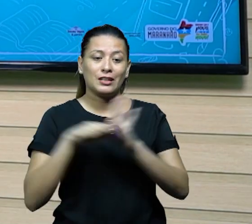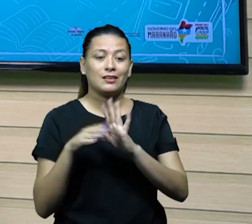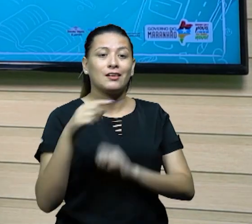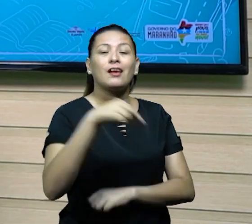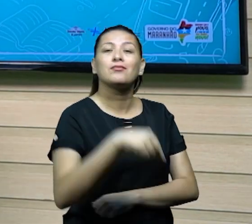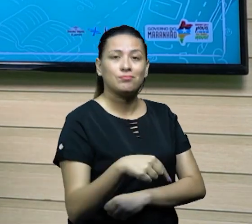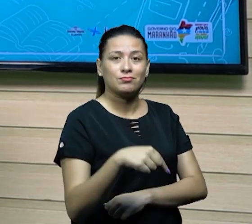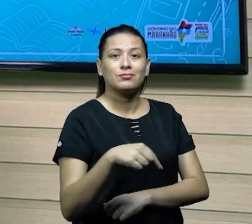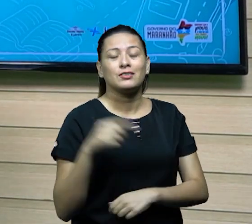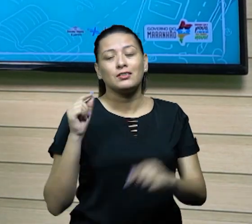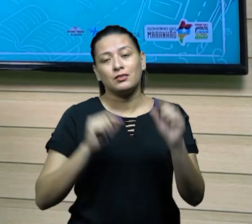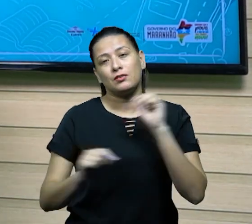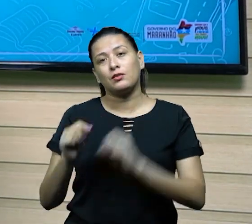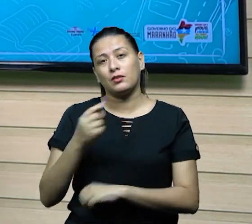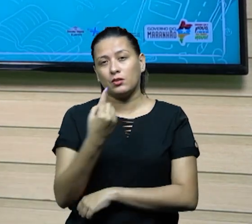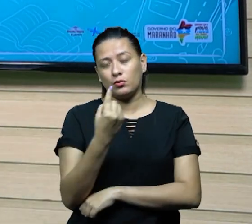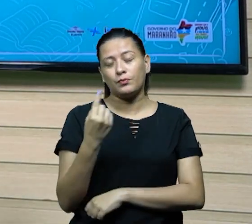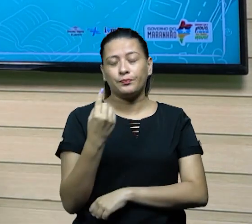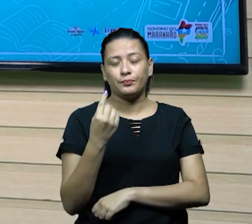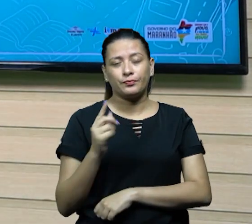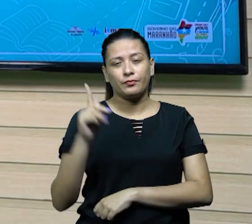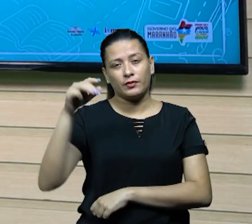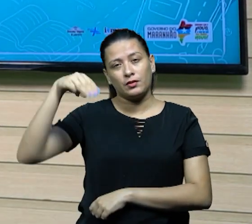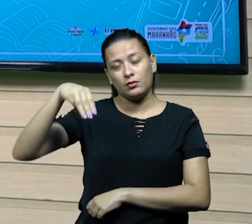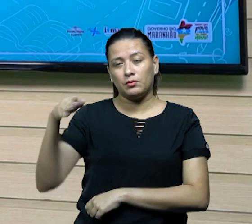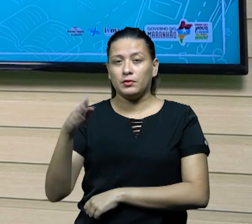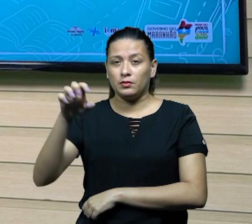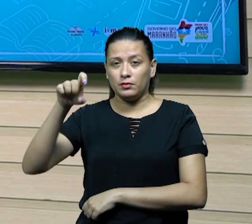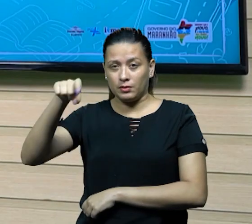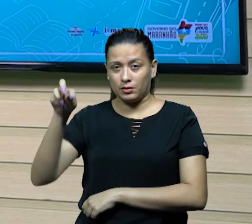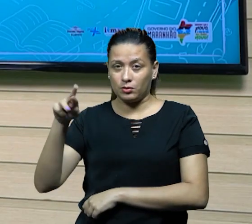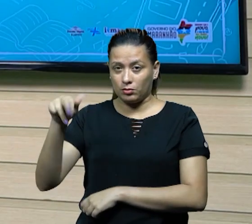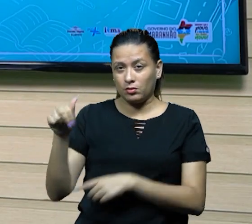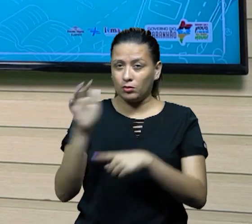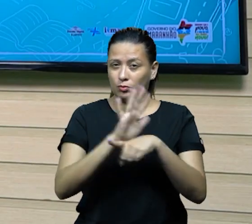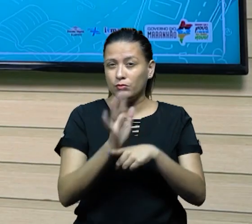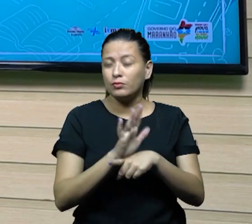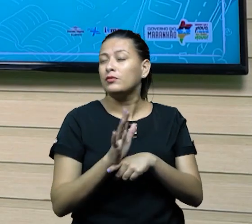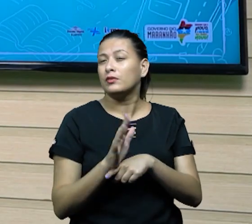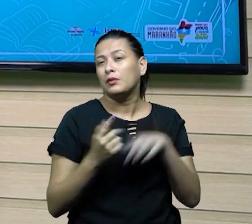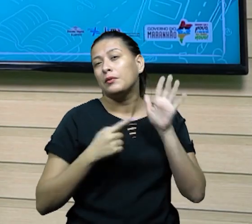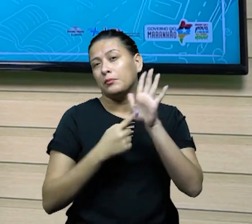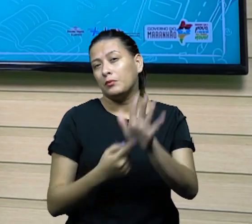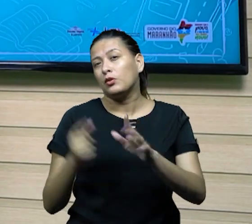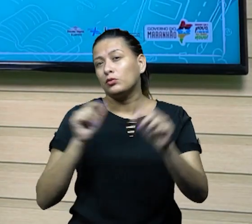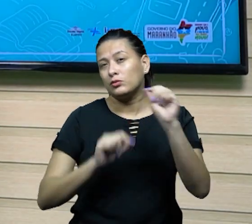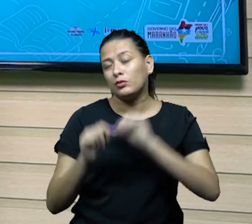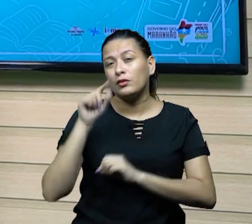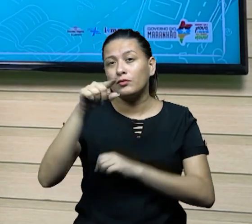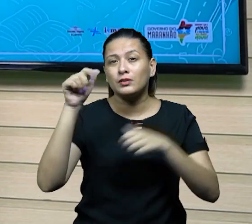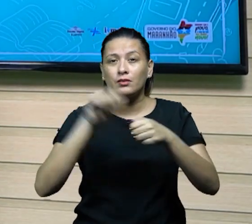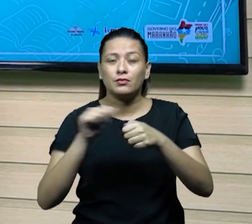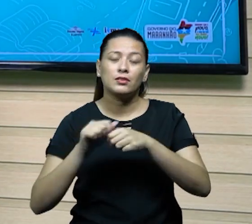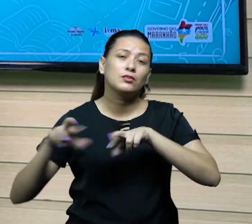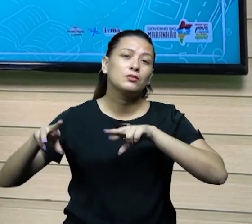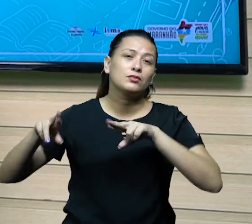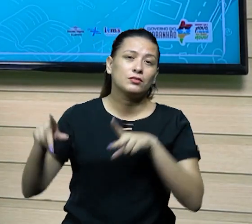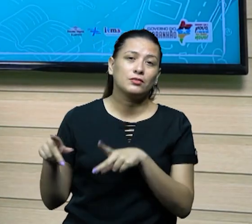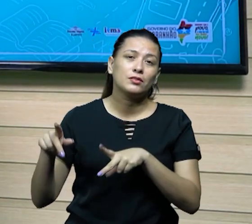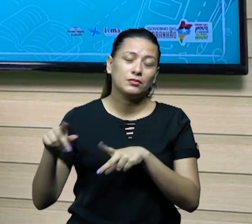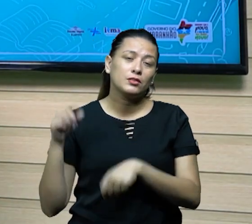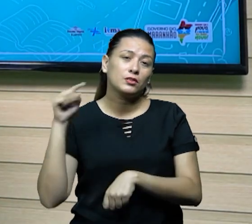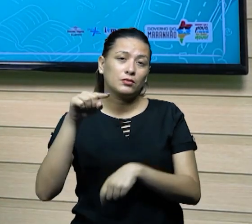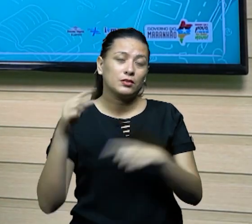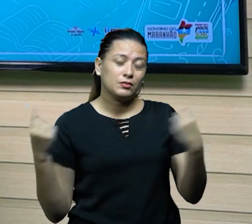retrata, é de você fazer o diferente. E quando você faz o diferente, você vai ser competitivo. Você vai ser diferenciado. Se a gente for pegar